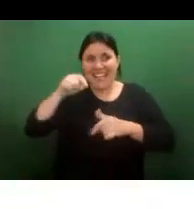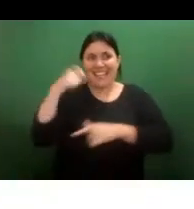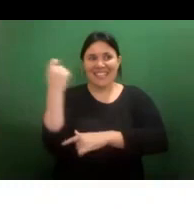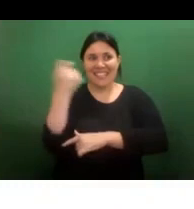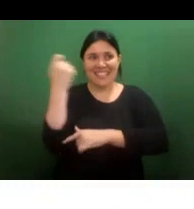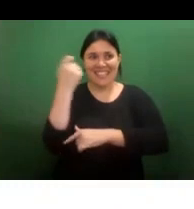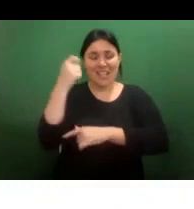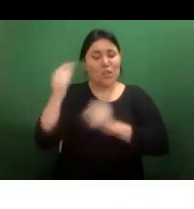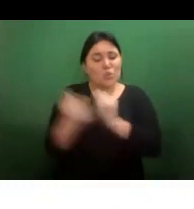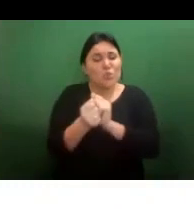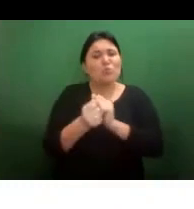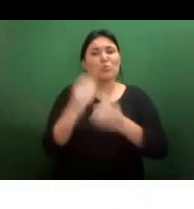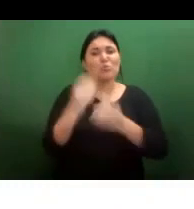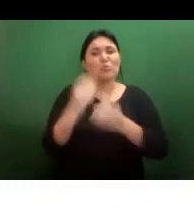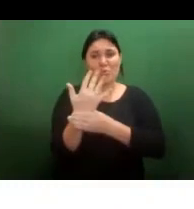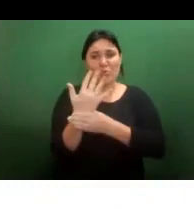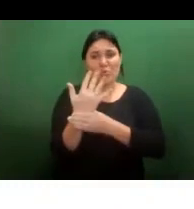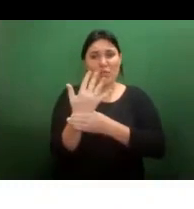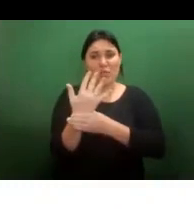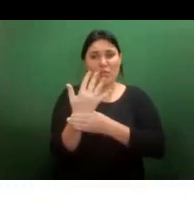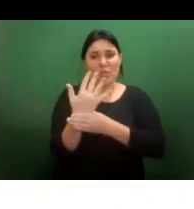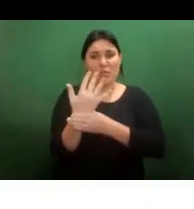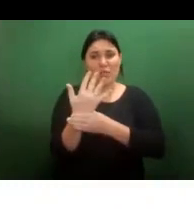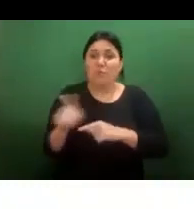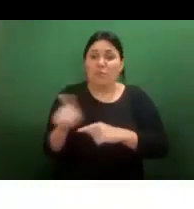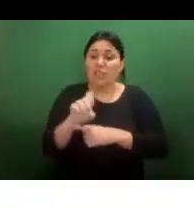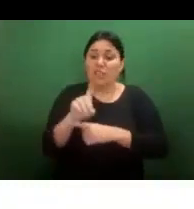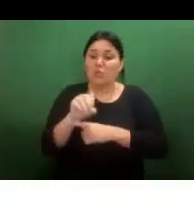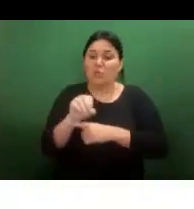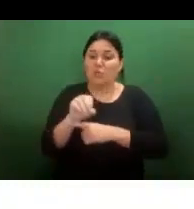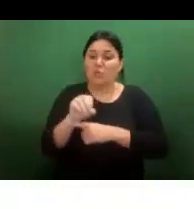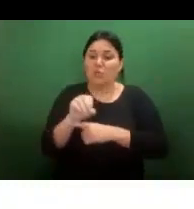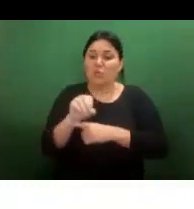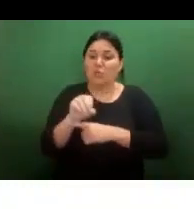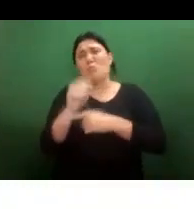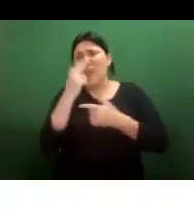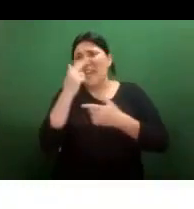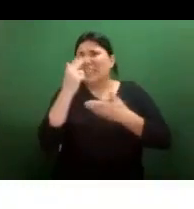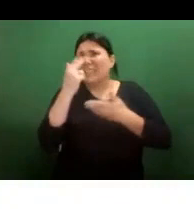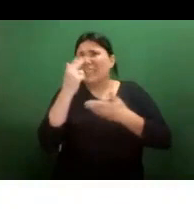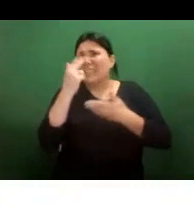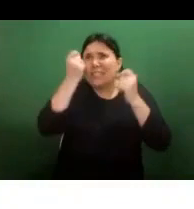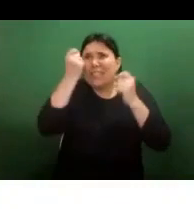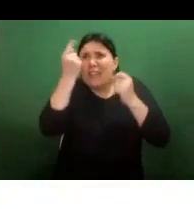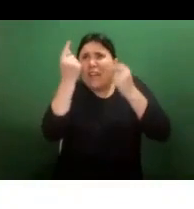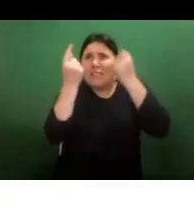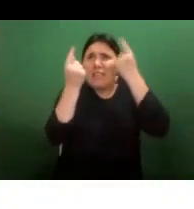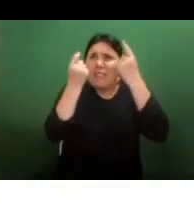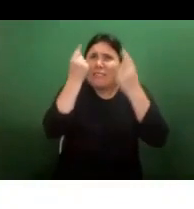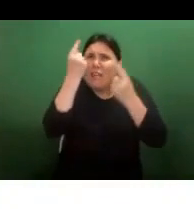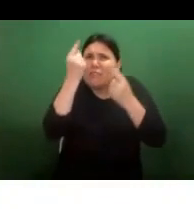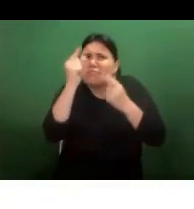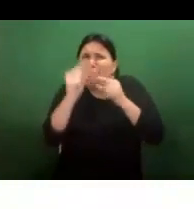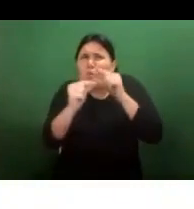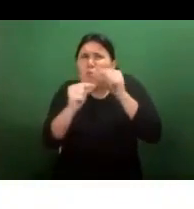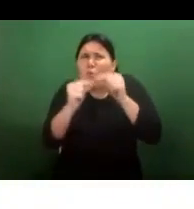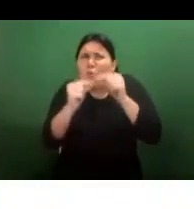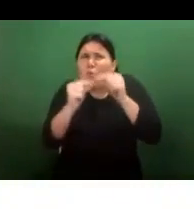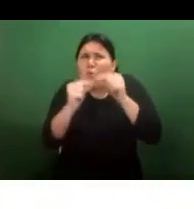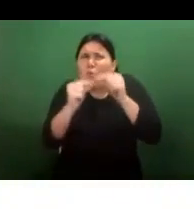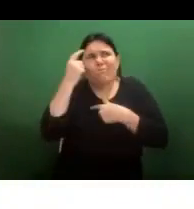e ao professor Eduardo Cardoso. As ideias ficaram em stand-by e fomos pouco a pouco maturando. Com o início